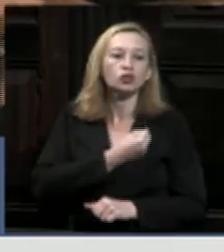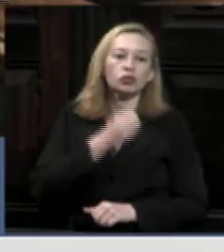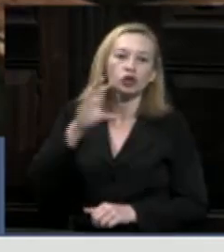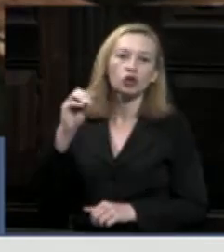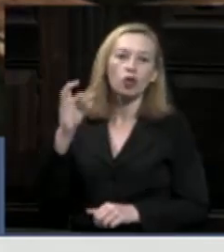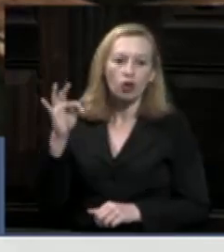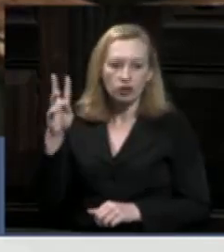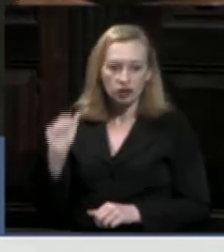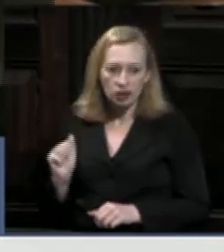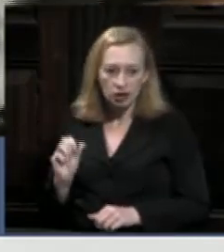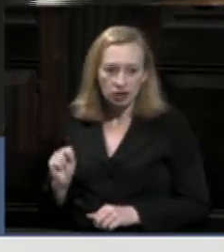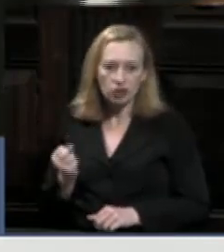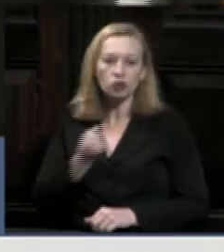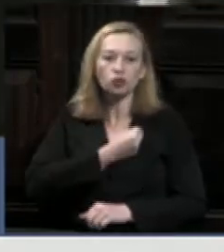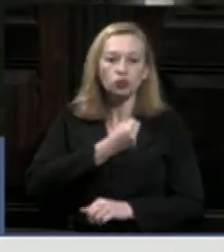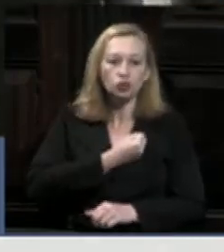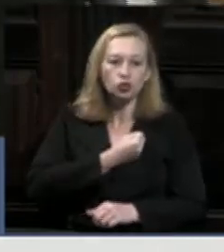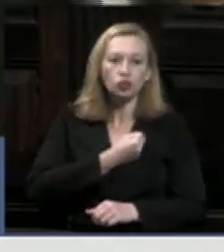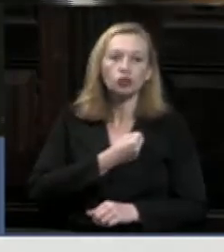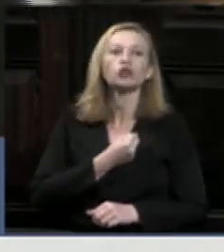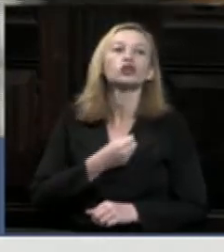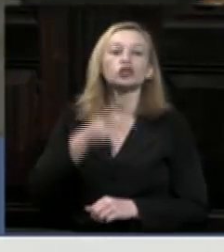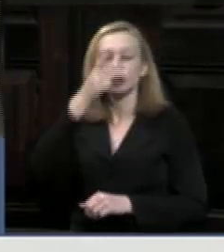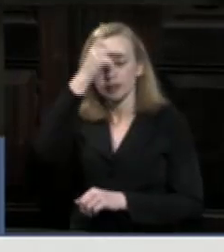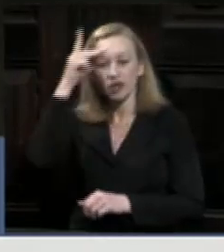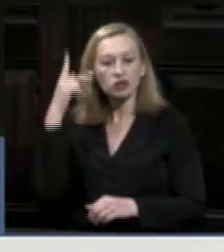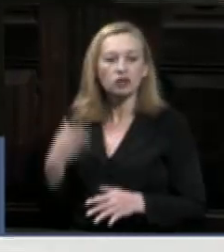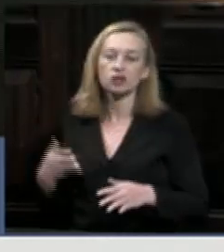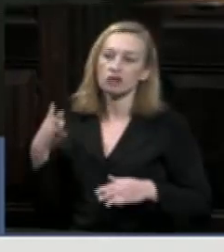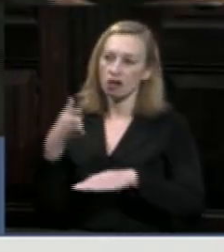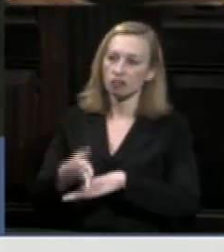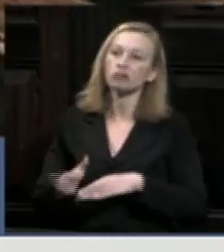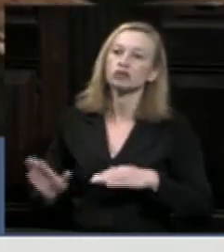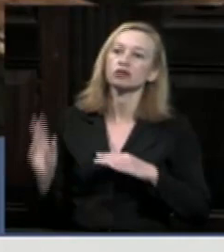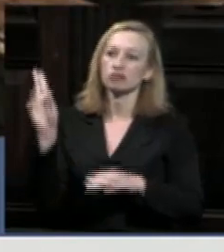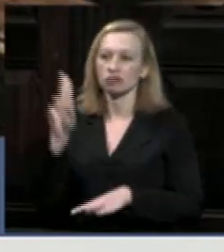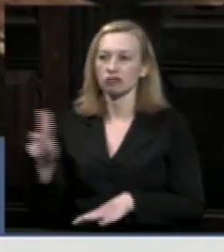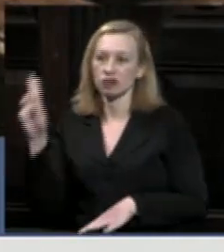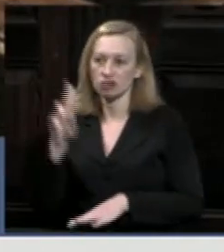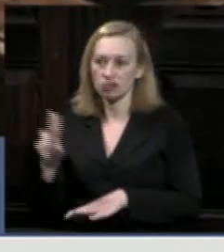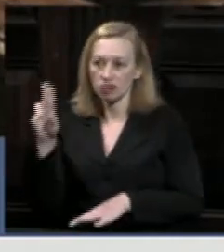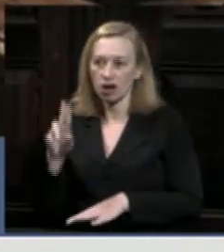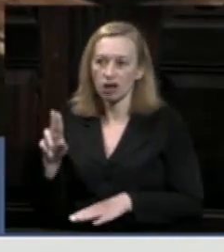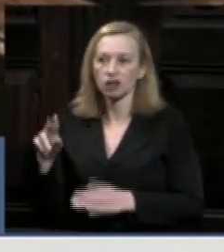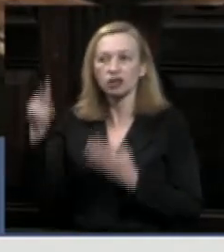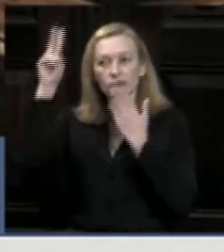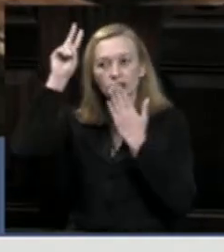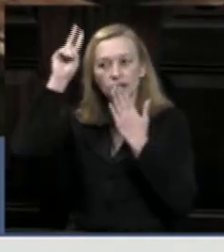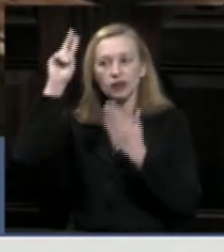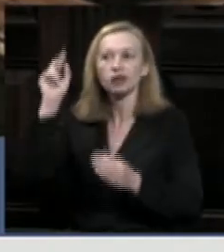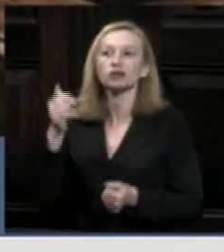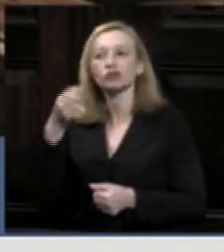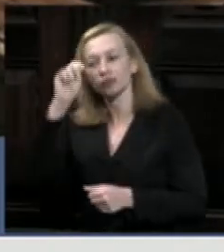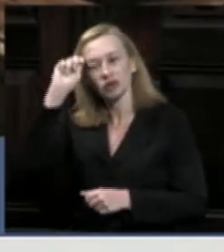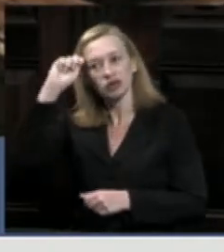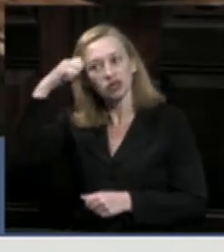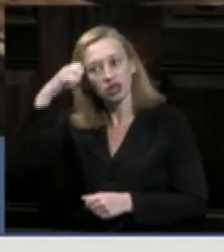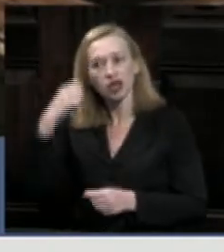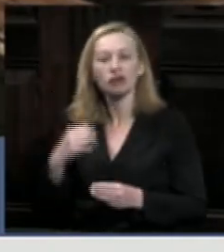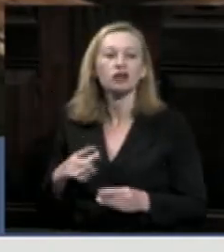janeiro esta lei tão importante que significou um exemplo nacional de democratização do acesso ao ensino superior